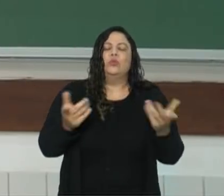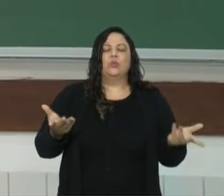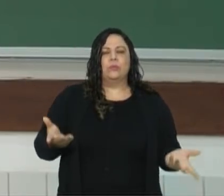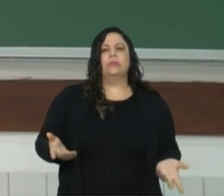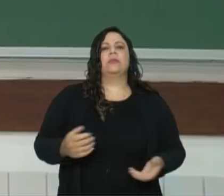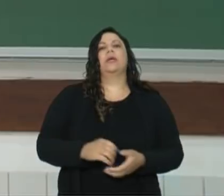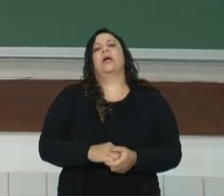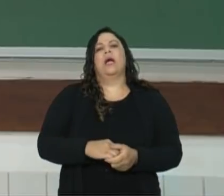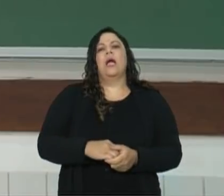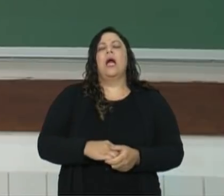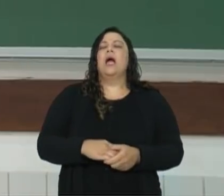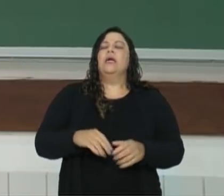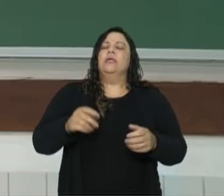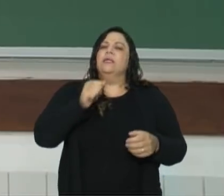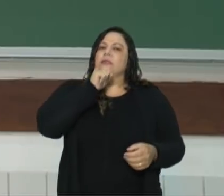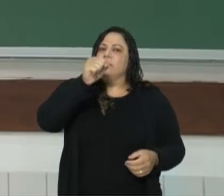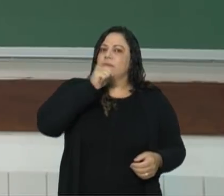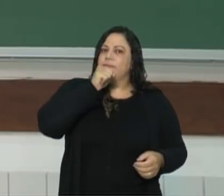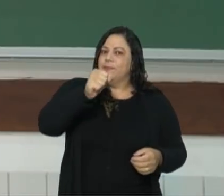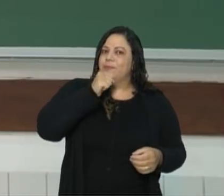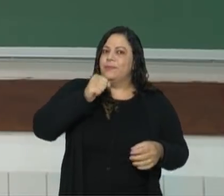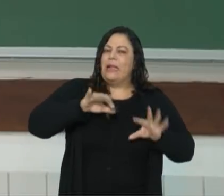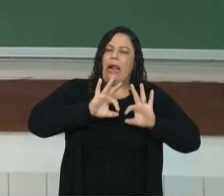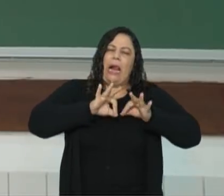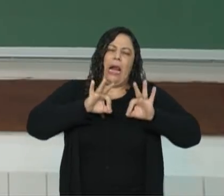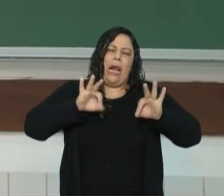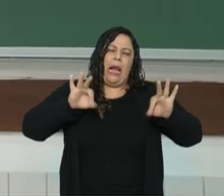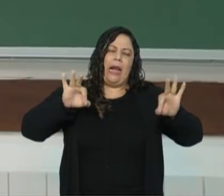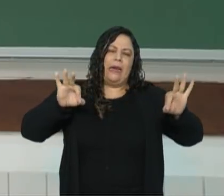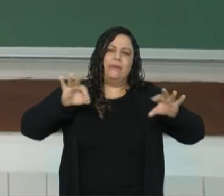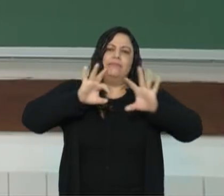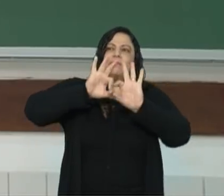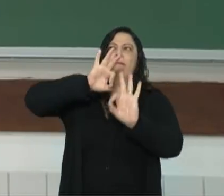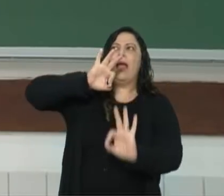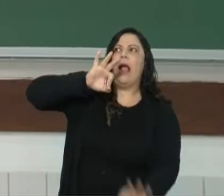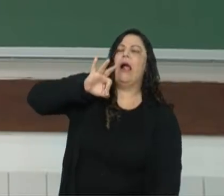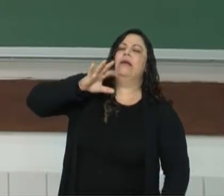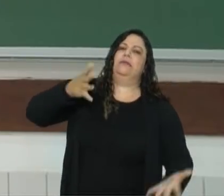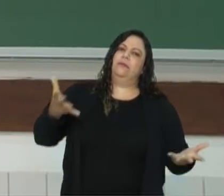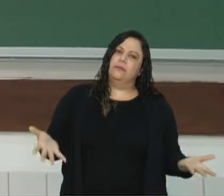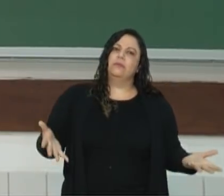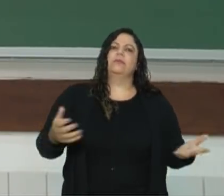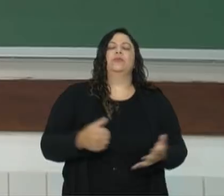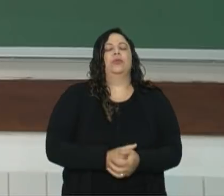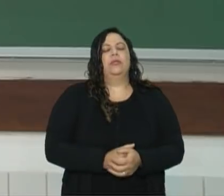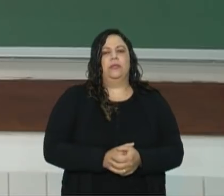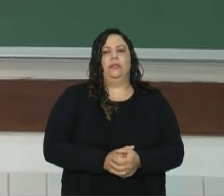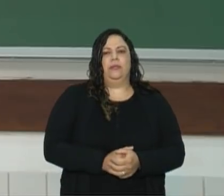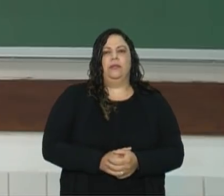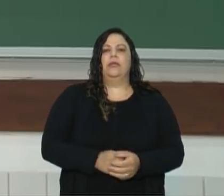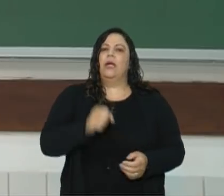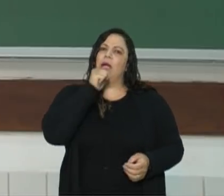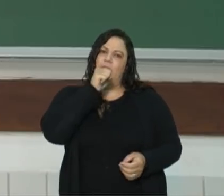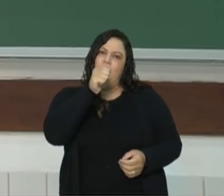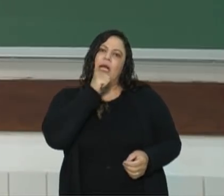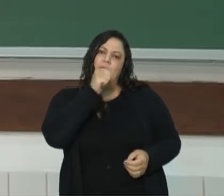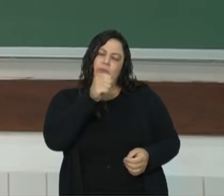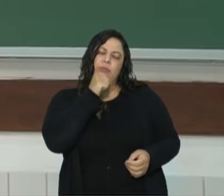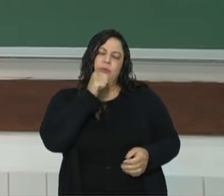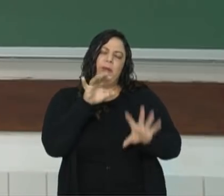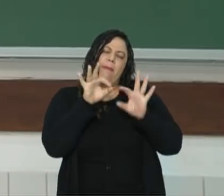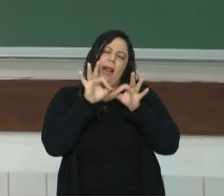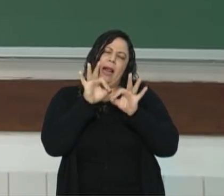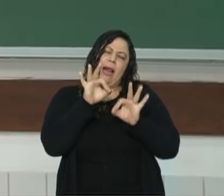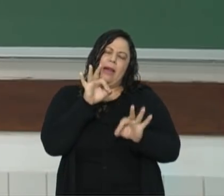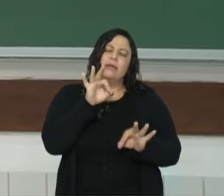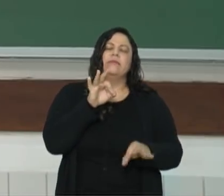que a reportagem é mais longa, a professora ainda cortou algumas partes para poder utilizar aqui para a gente poder utilizar aqui nos slides, mas ela é um pouquinho mais longa do